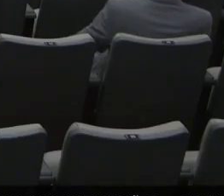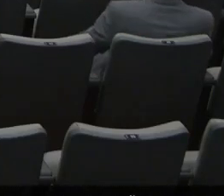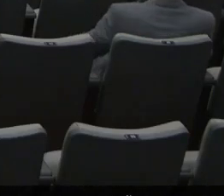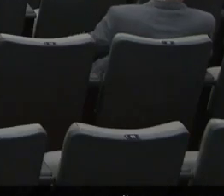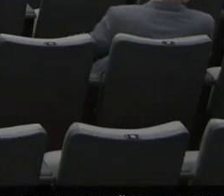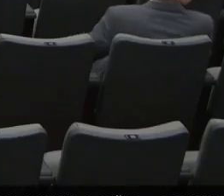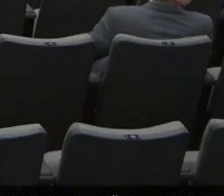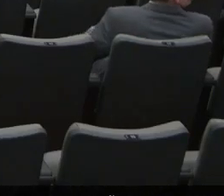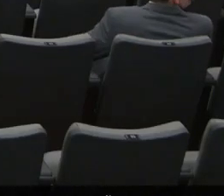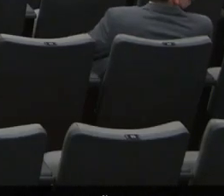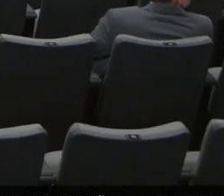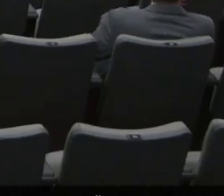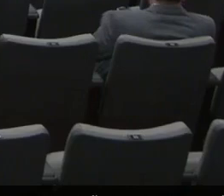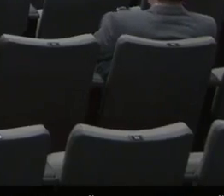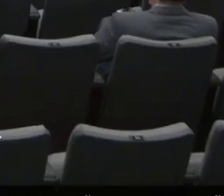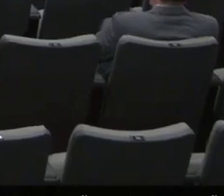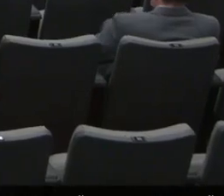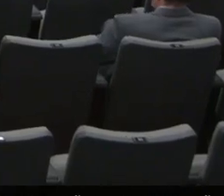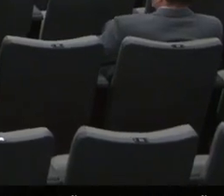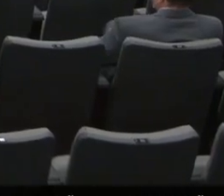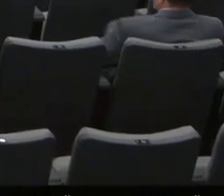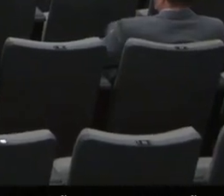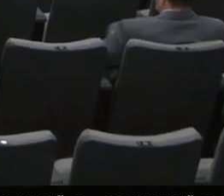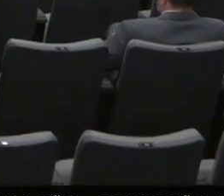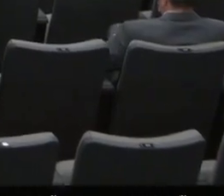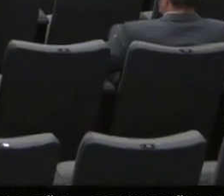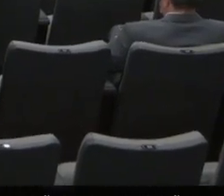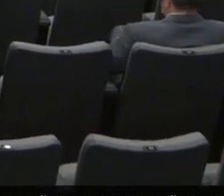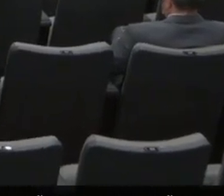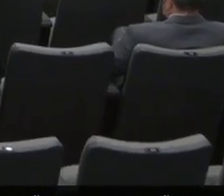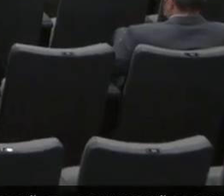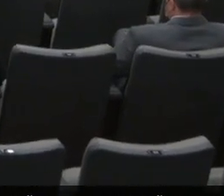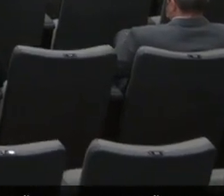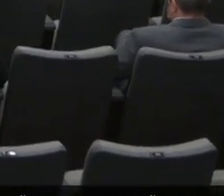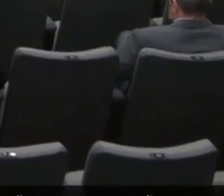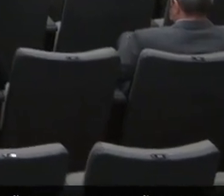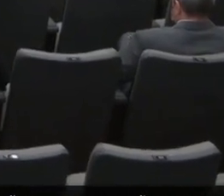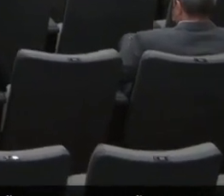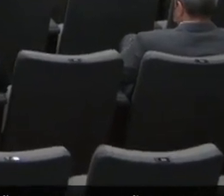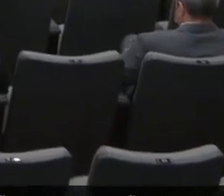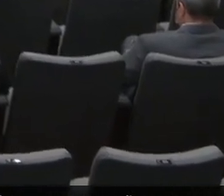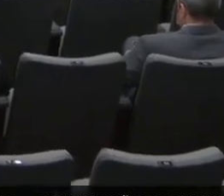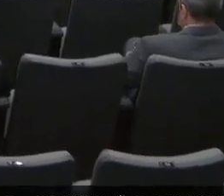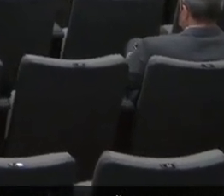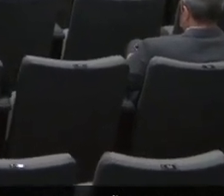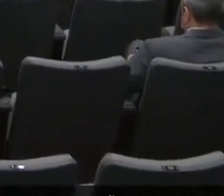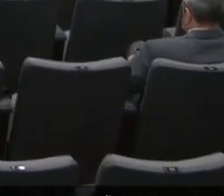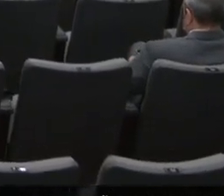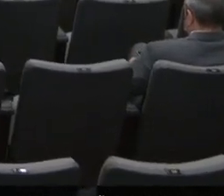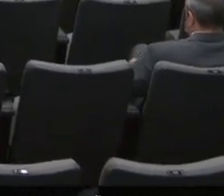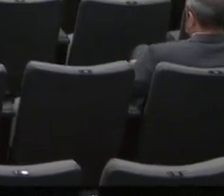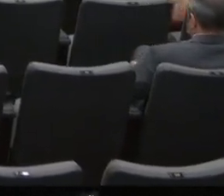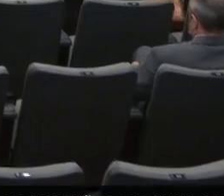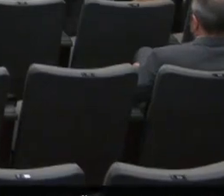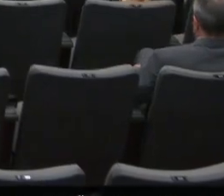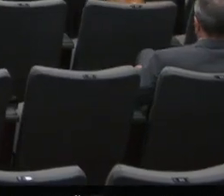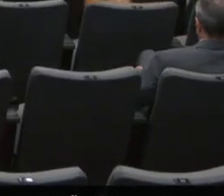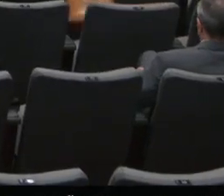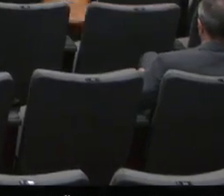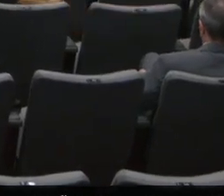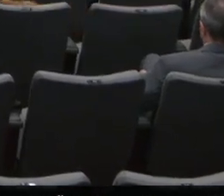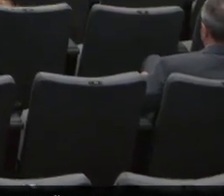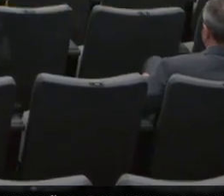âmbito do Assembleia fiscaliza Considerando o período de 1º de Janeiro a